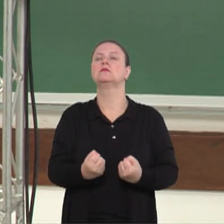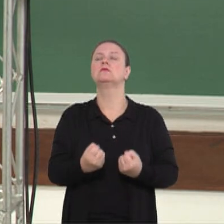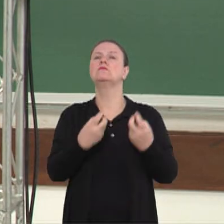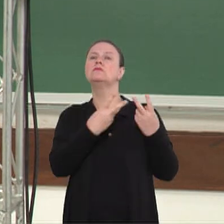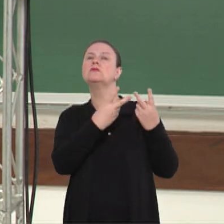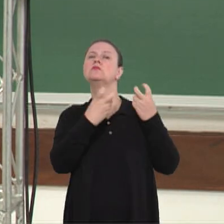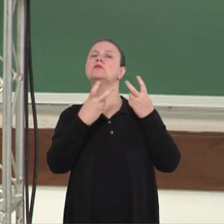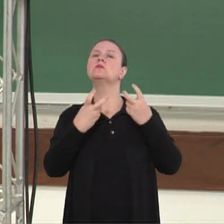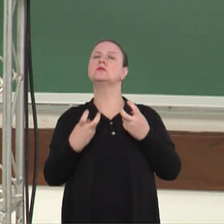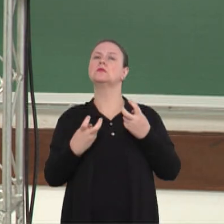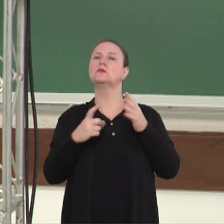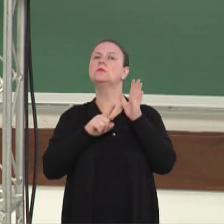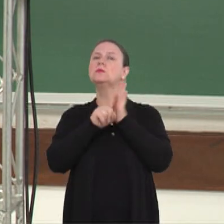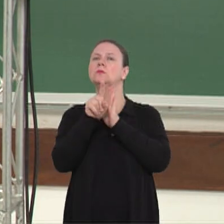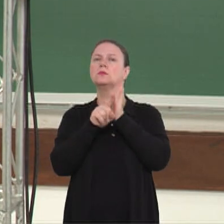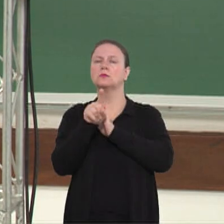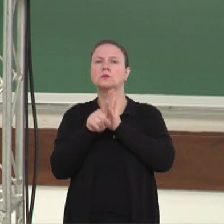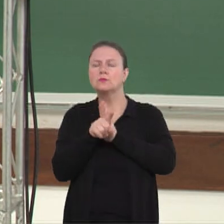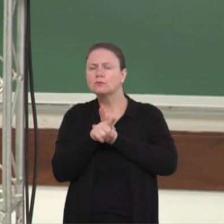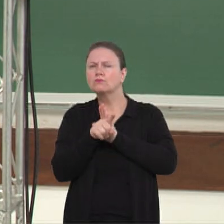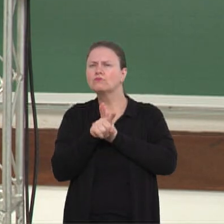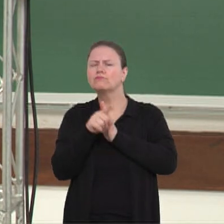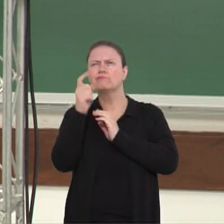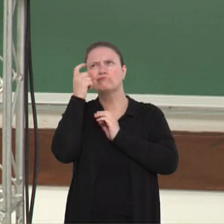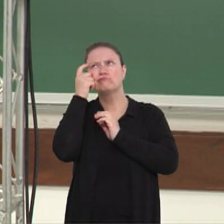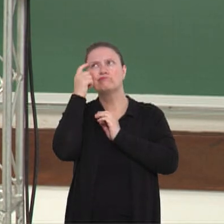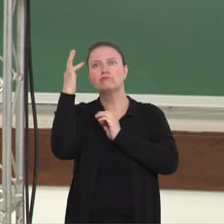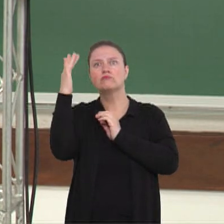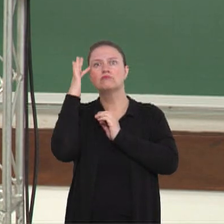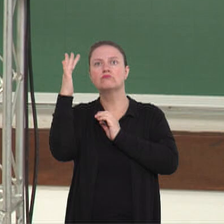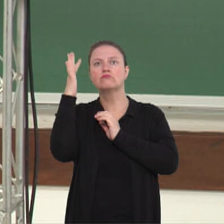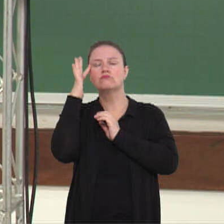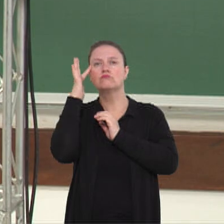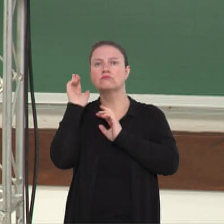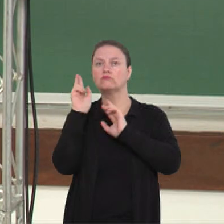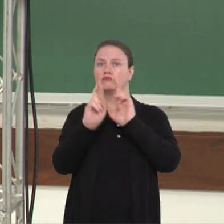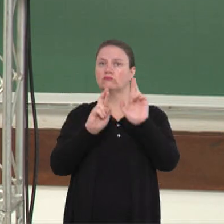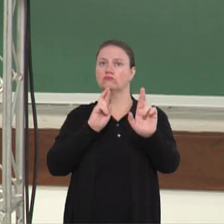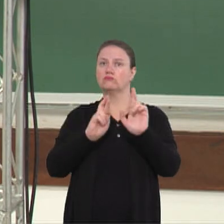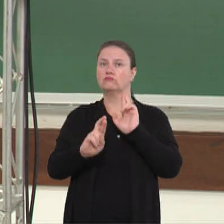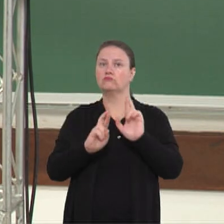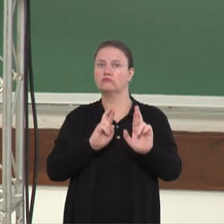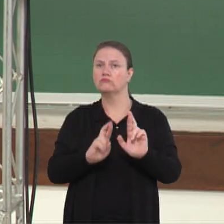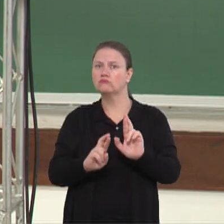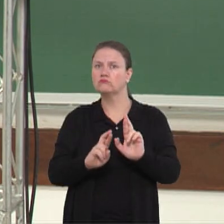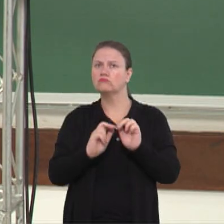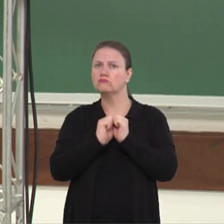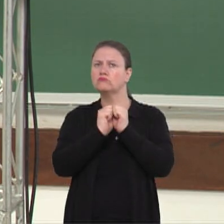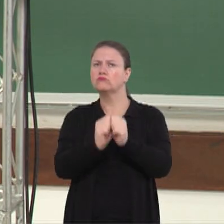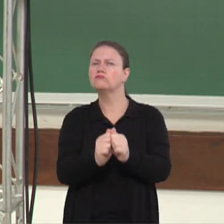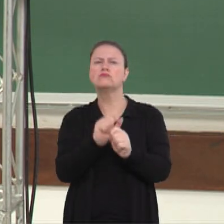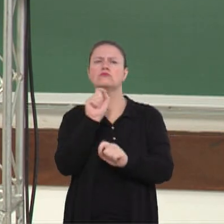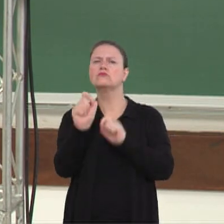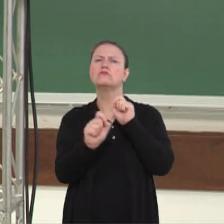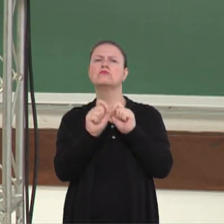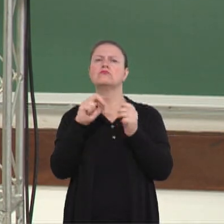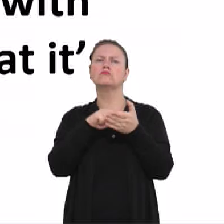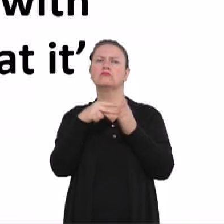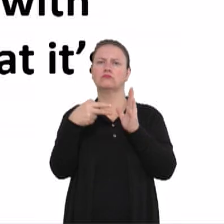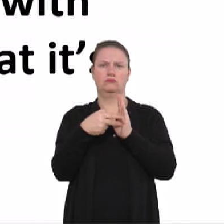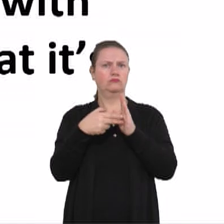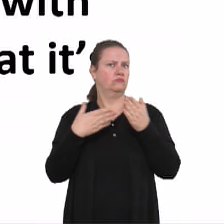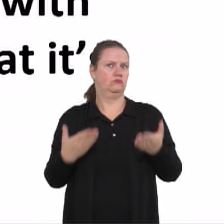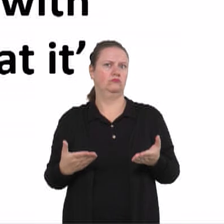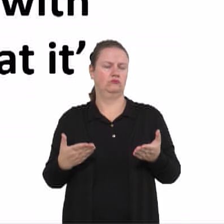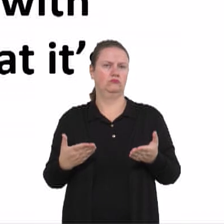as perguntas que eu coloquei logo lado e vamos pensar juntos vamos responder juntos mentalmente sobre o que ela se trata ok